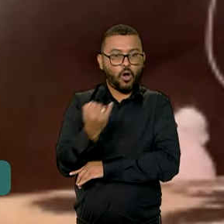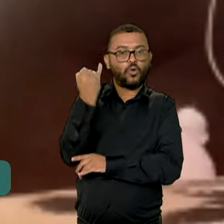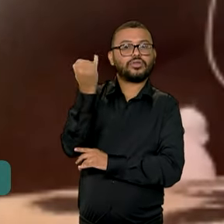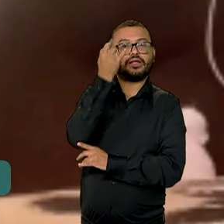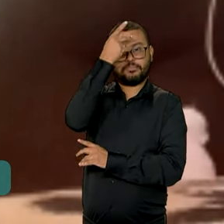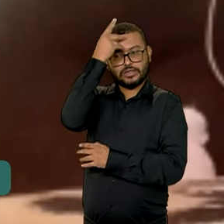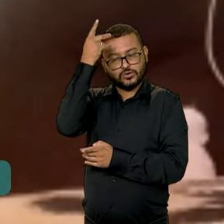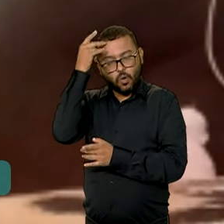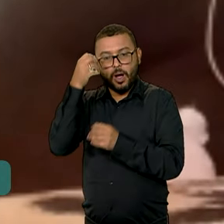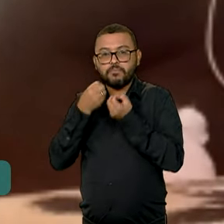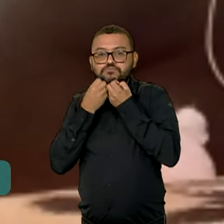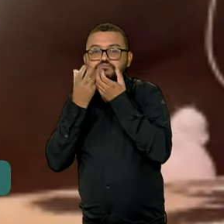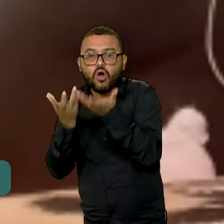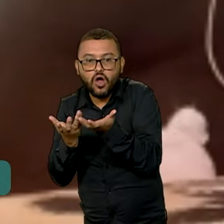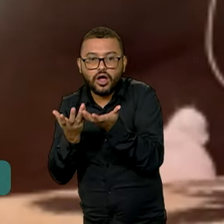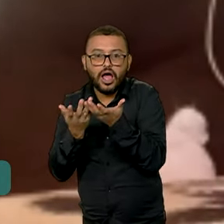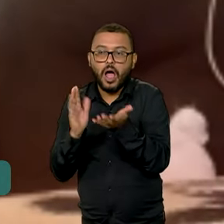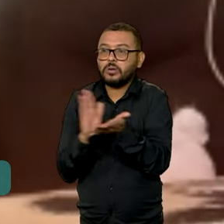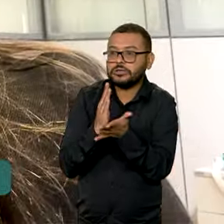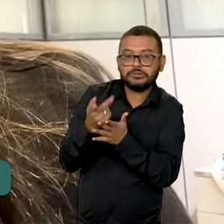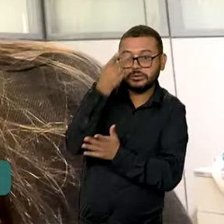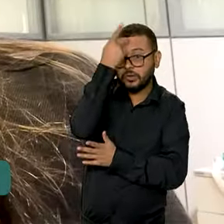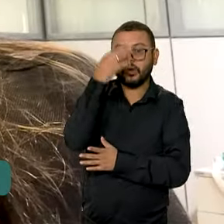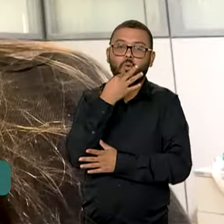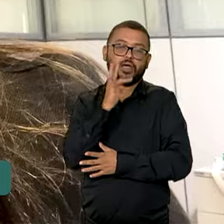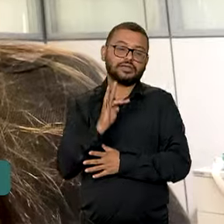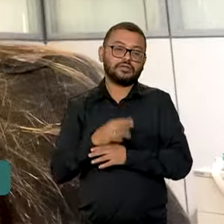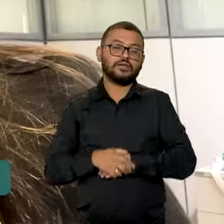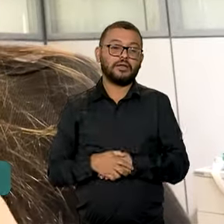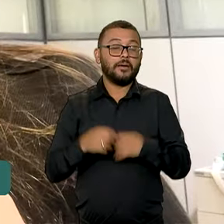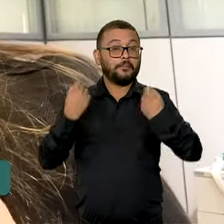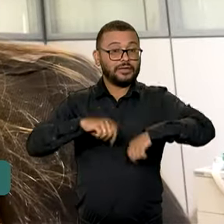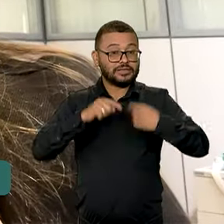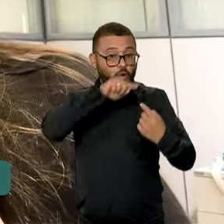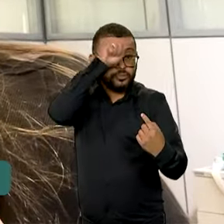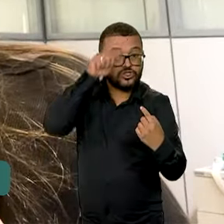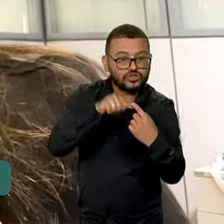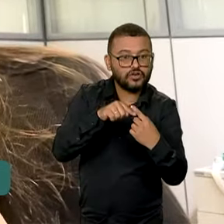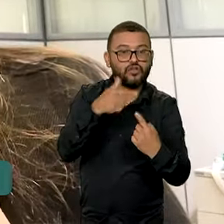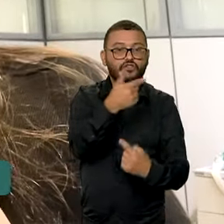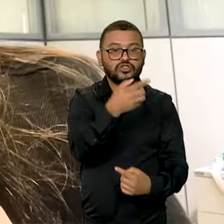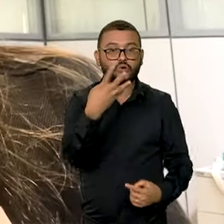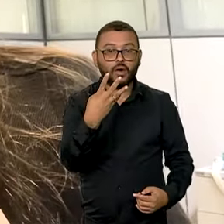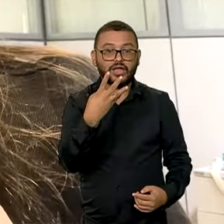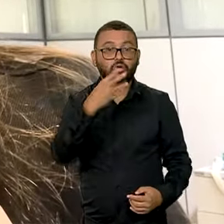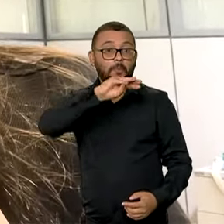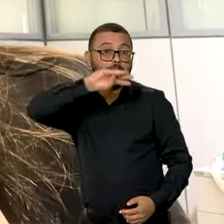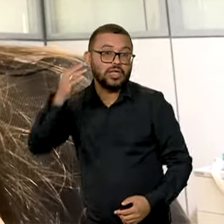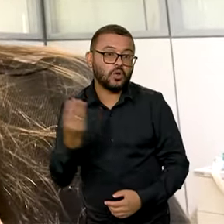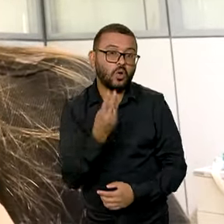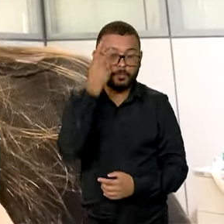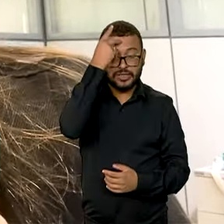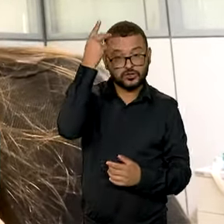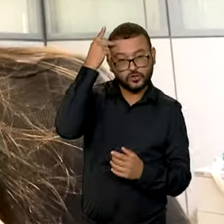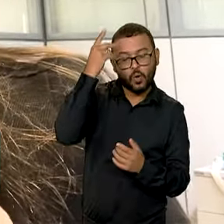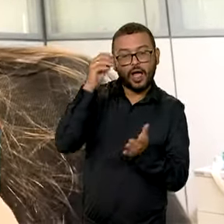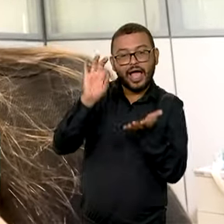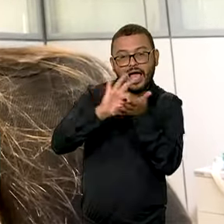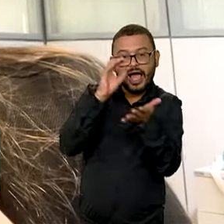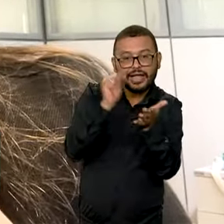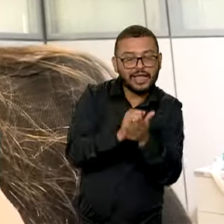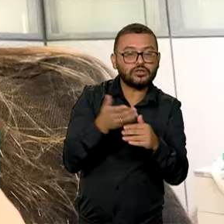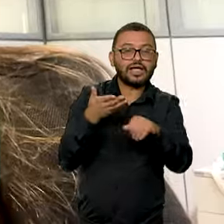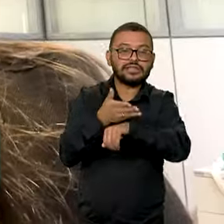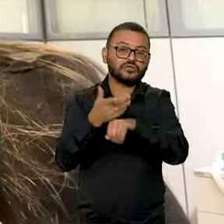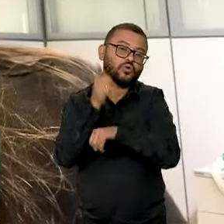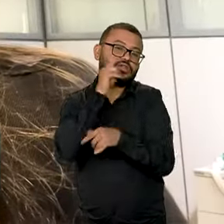também compartilhar. Tem muita gente que não sabe, né? O objetivo é atingir cerca de 24 milhões de pessoas beneficiadas com acesso a